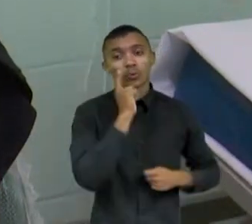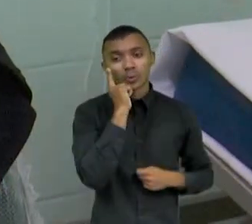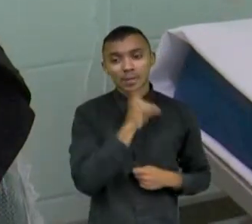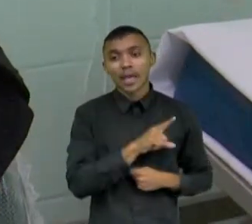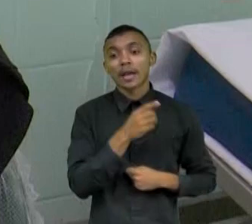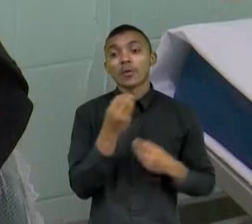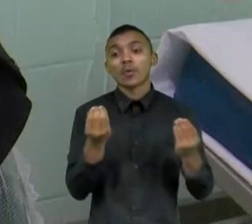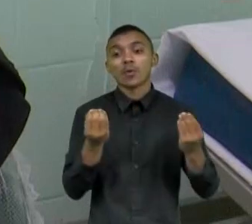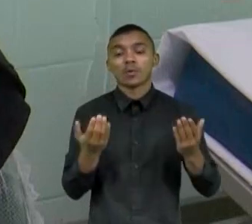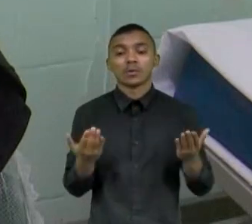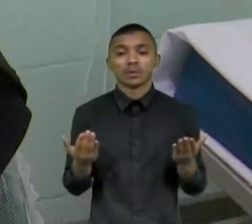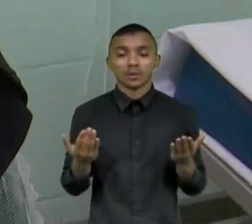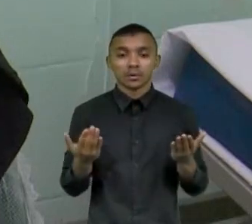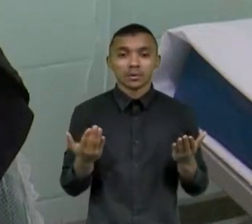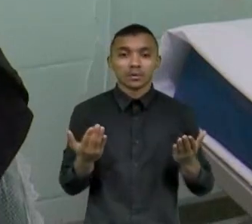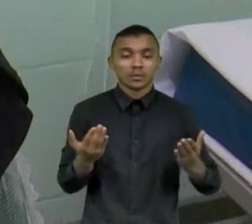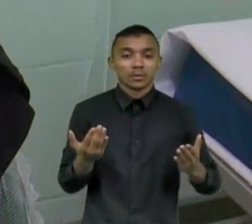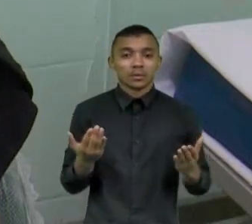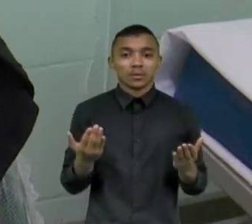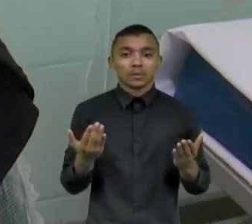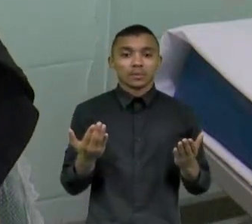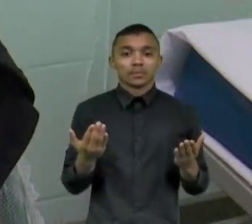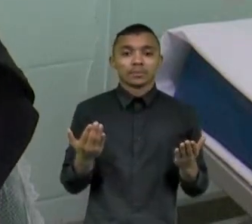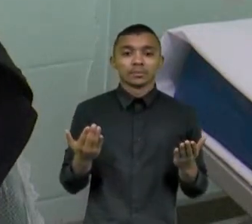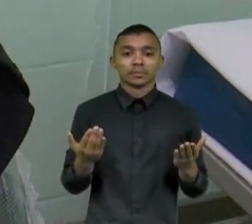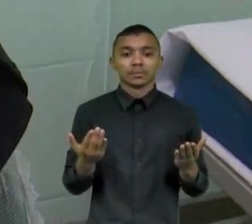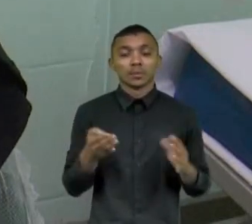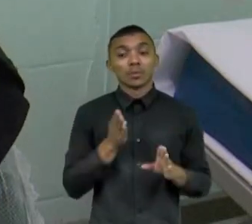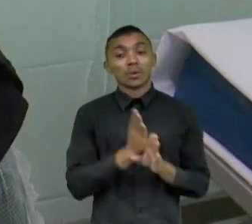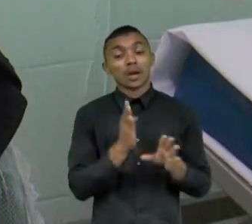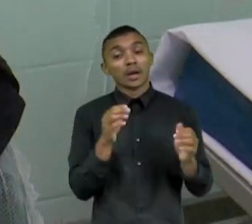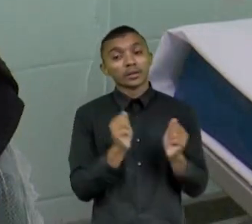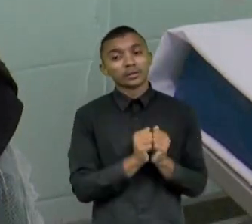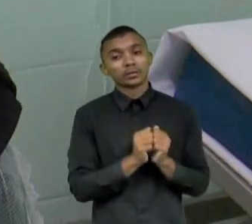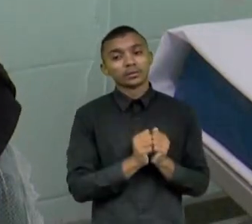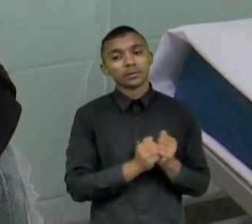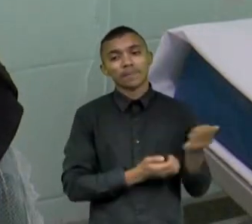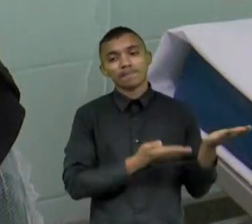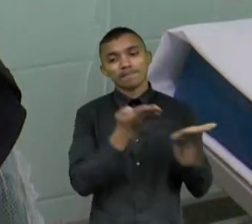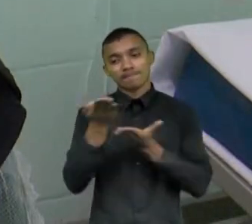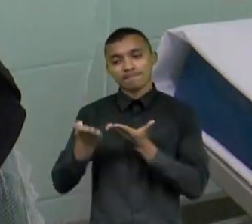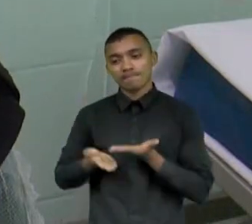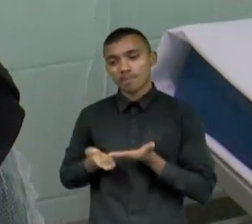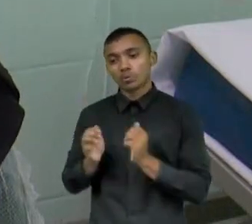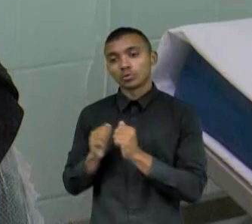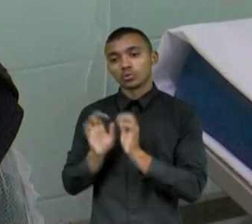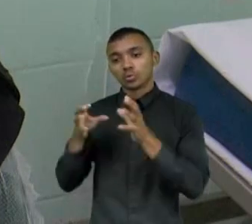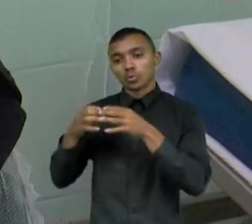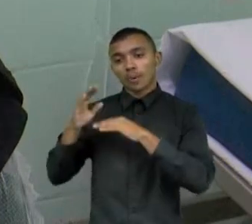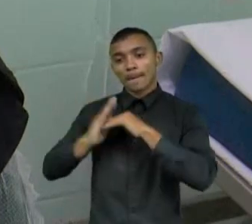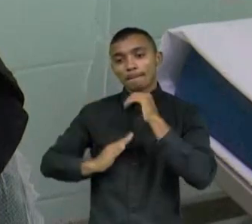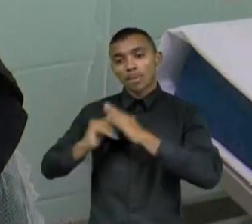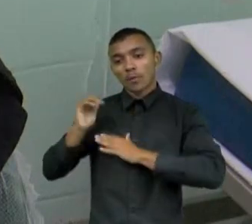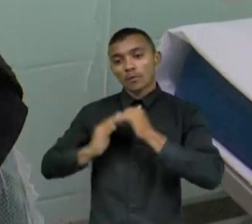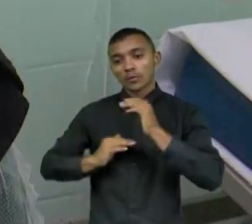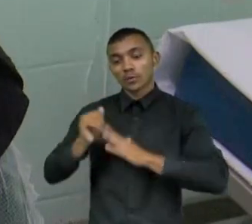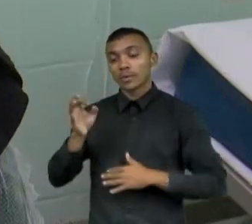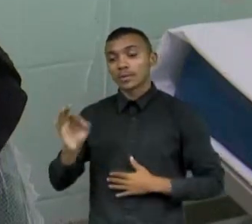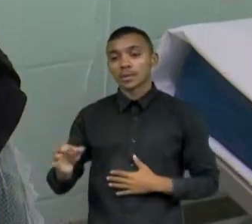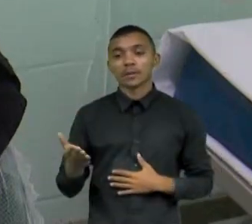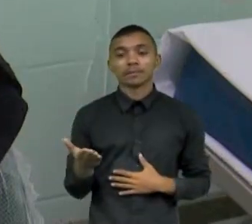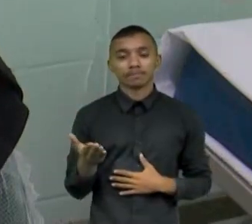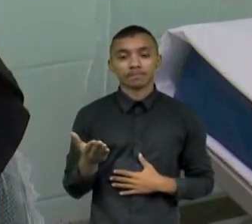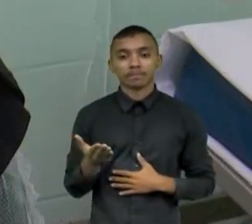fornecido tanto através de um acompanhamento multidisciplinar por uma equipe completa com vários especialistas,